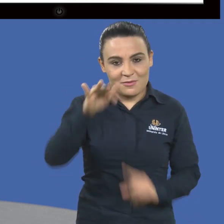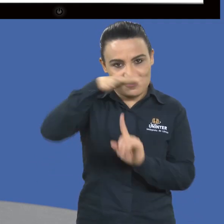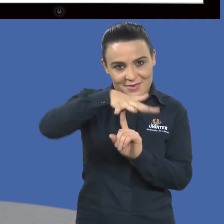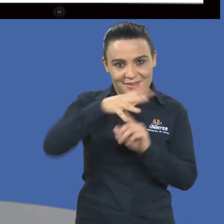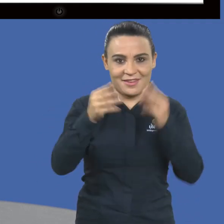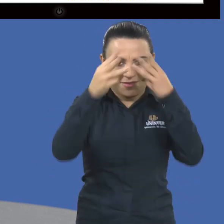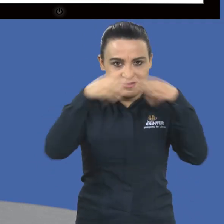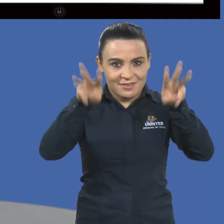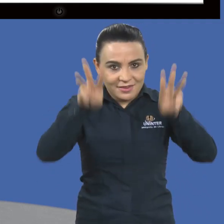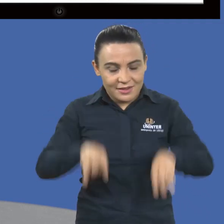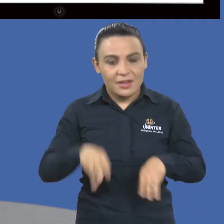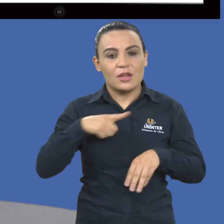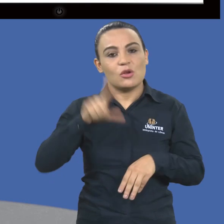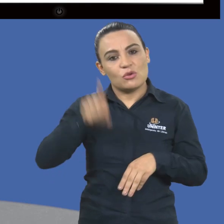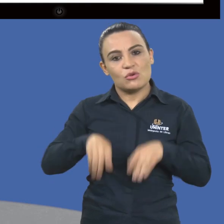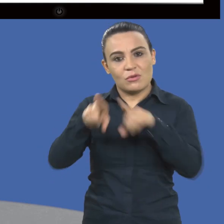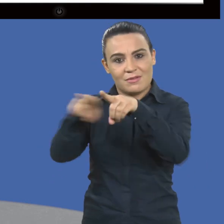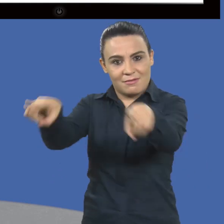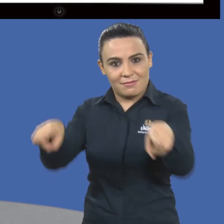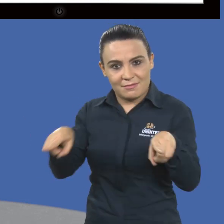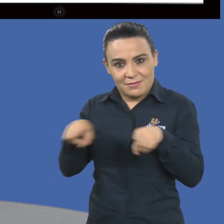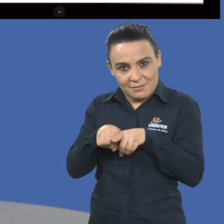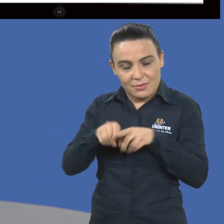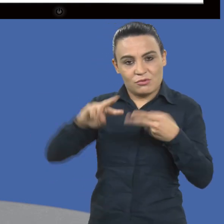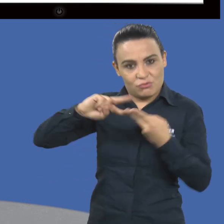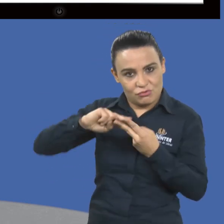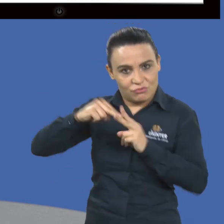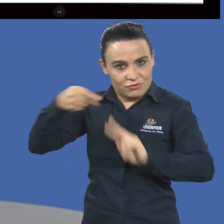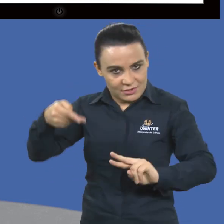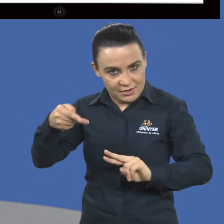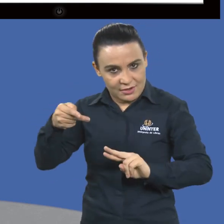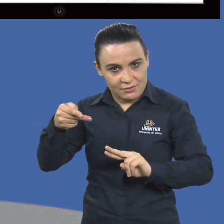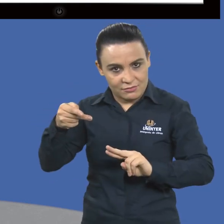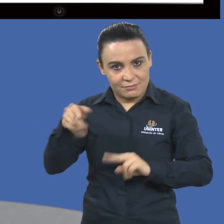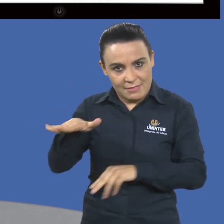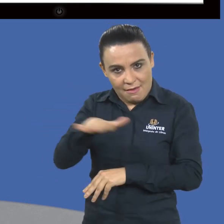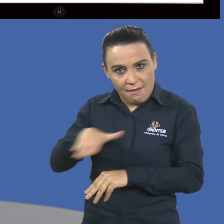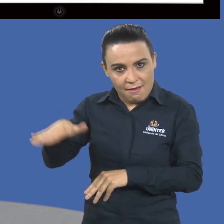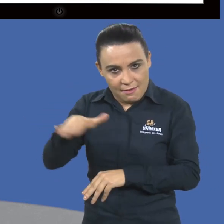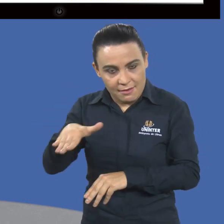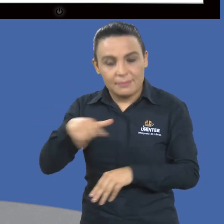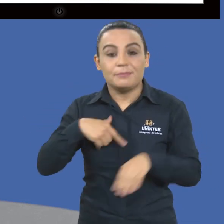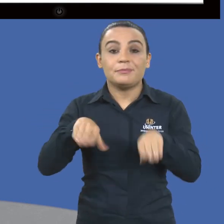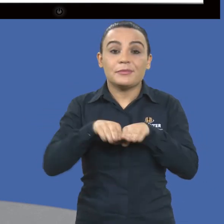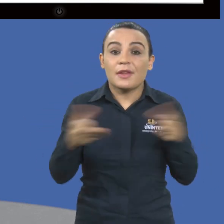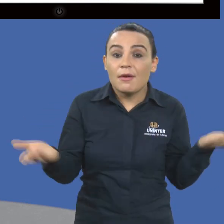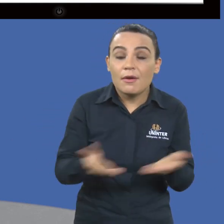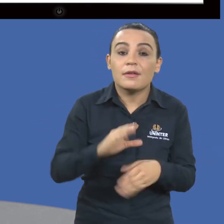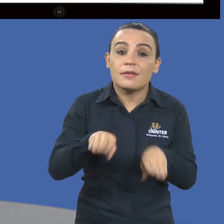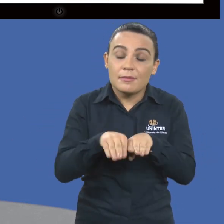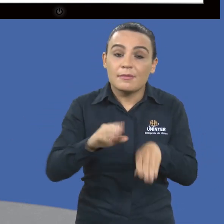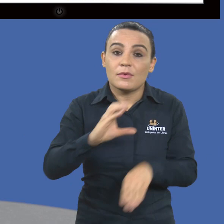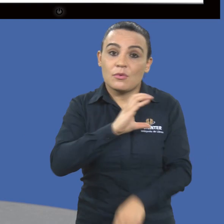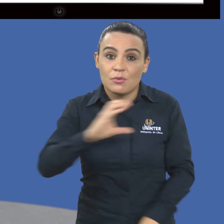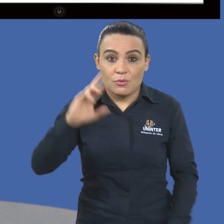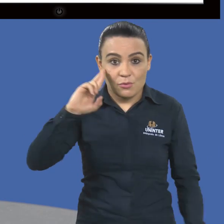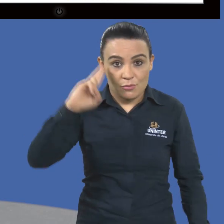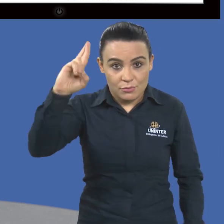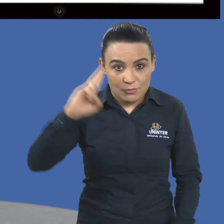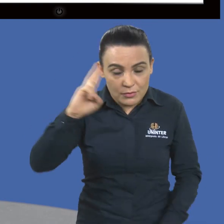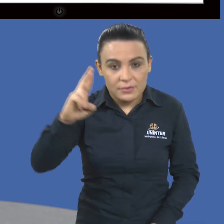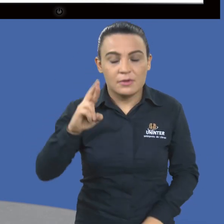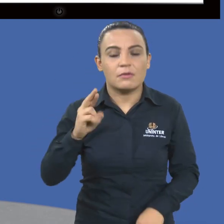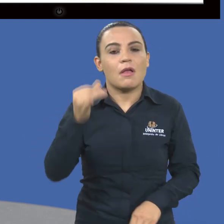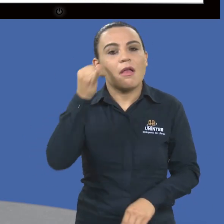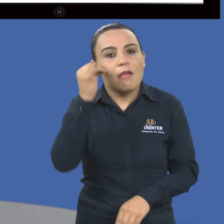Paraná, pertenço ao Departamento de Genética e atualmente sou